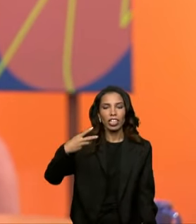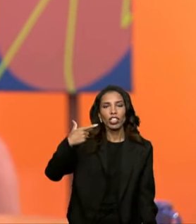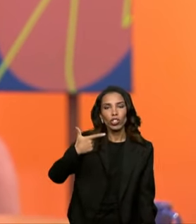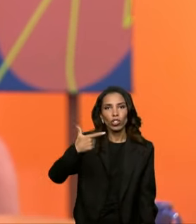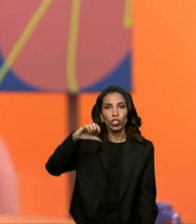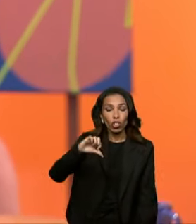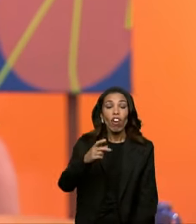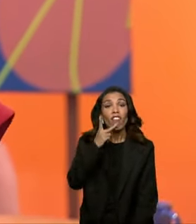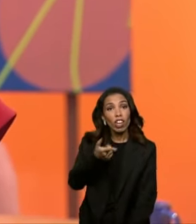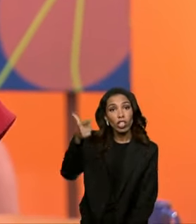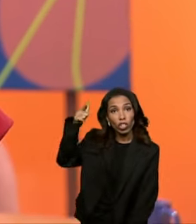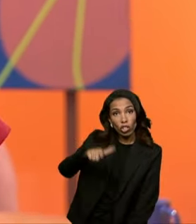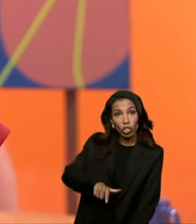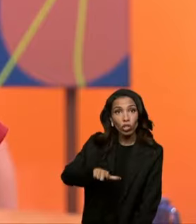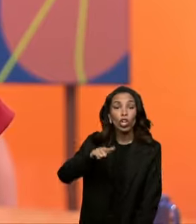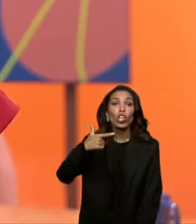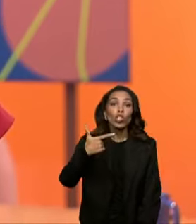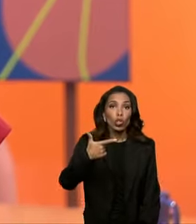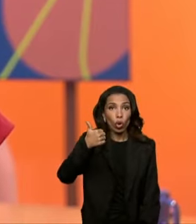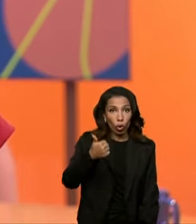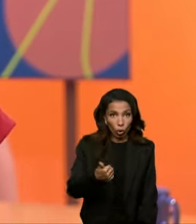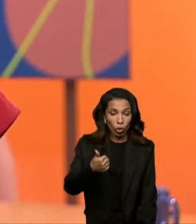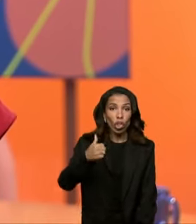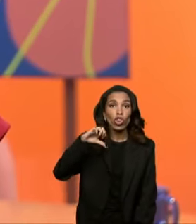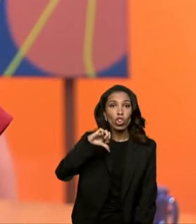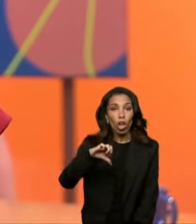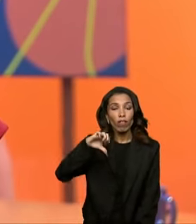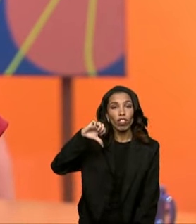219-9903-5329. Vou repetir, hein?